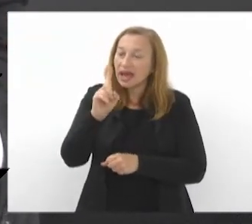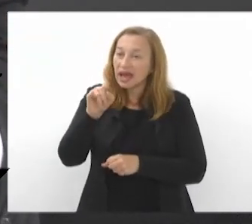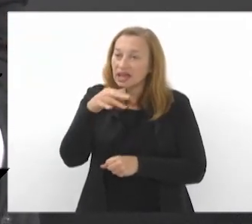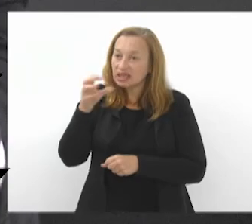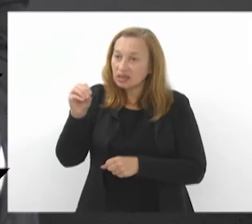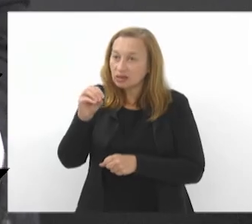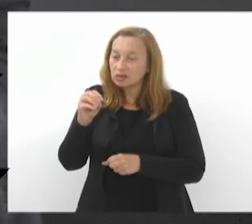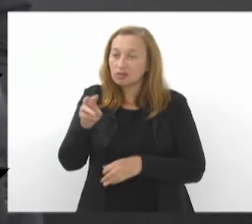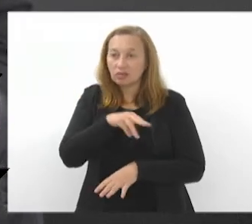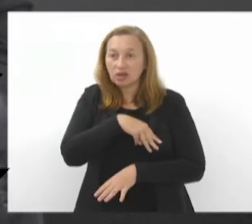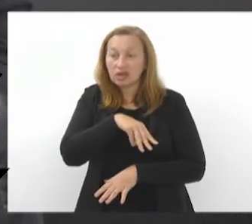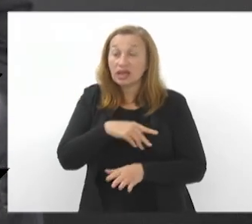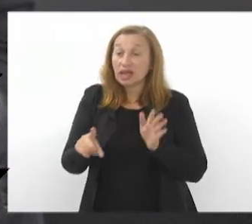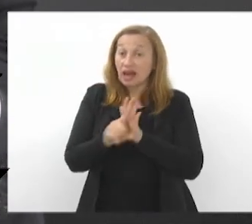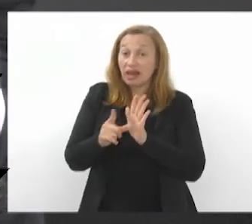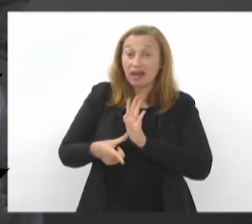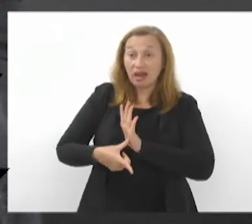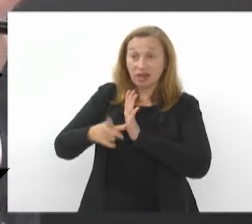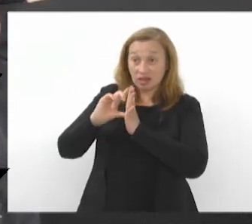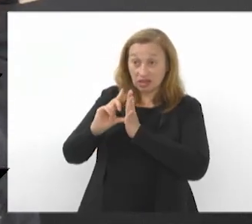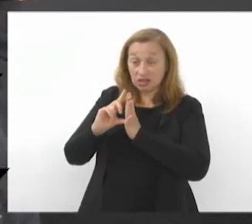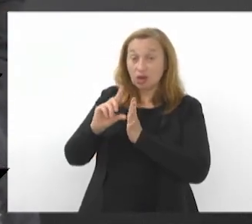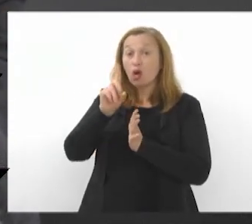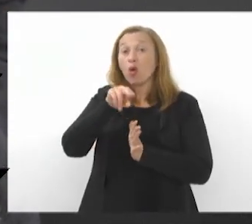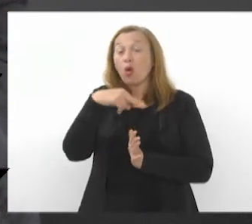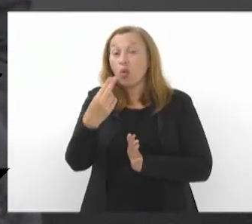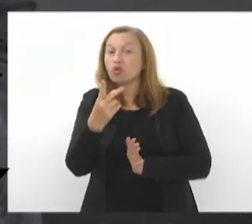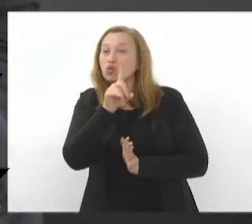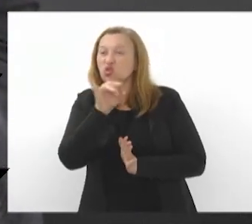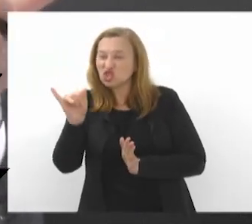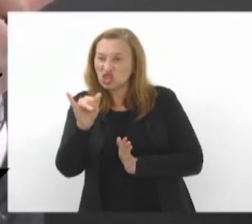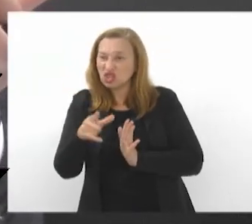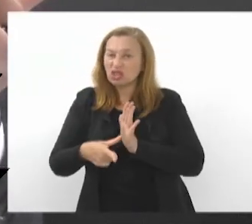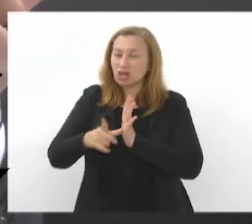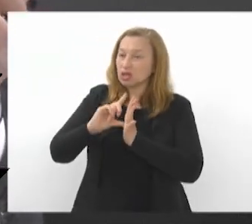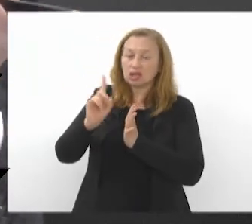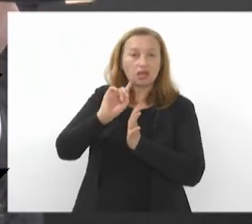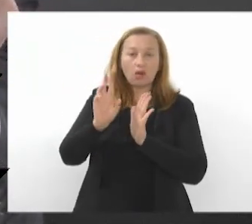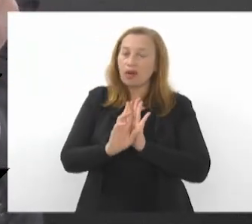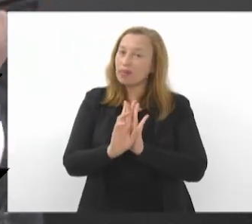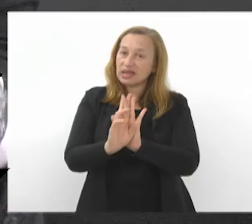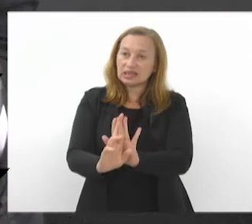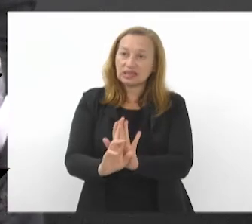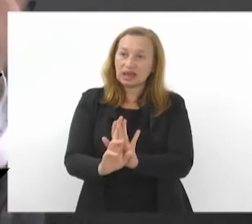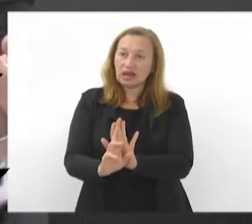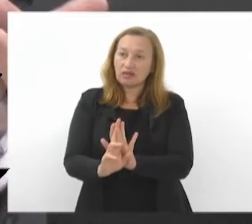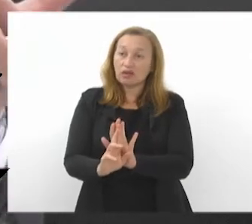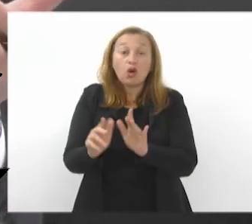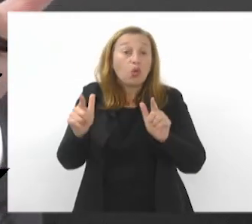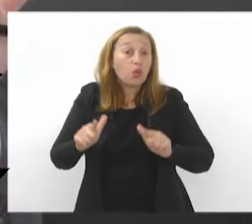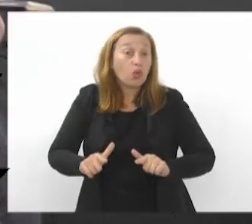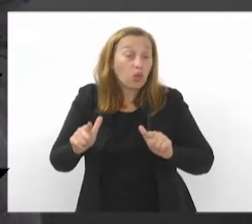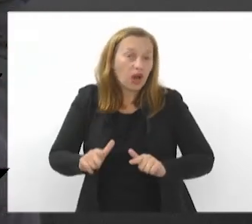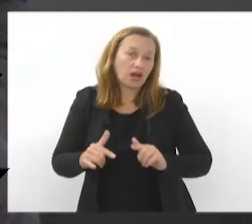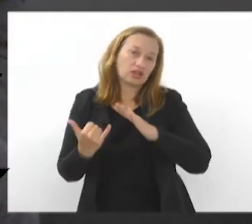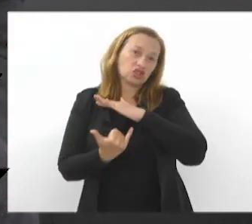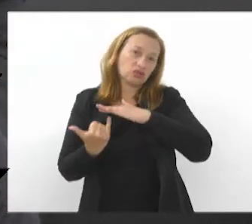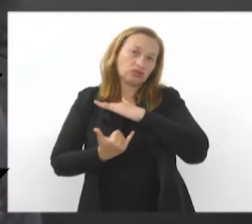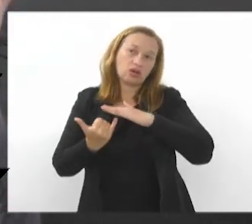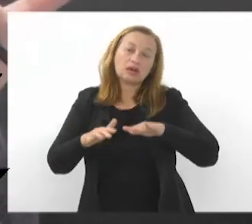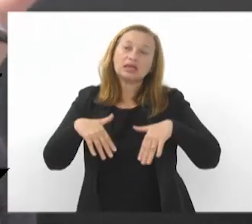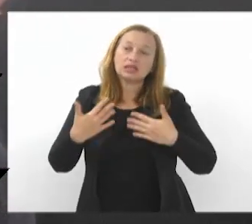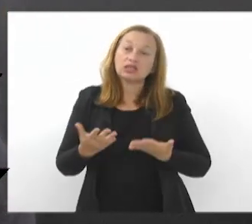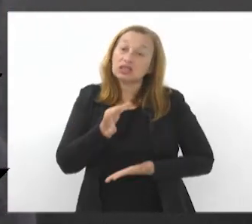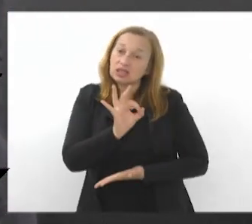dizendo que a lei anterior, ou a data anterior, não representava a instituição, e que,